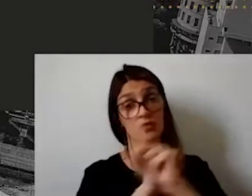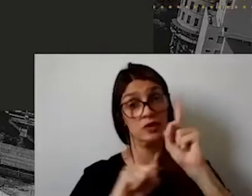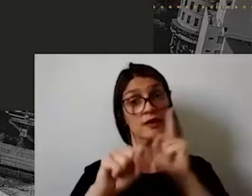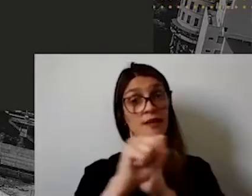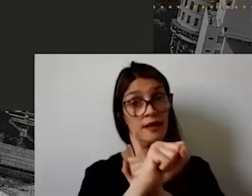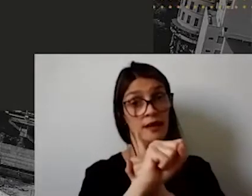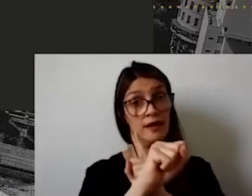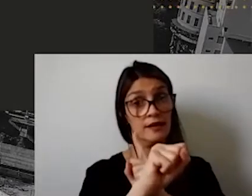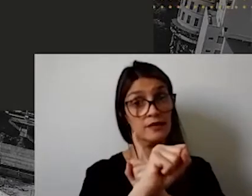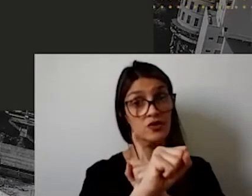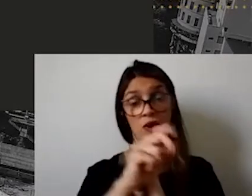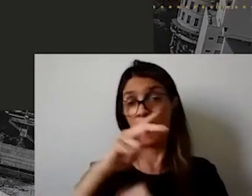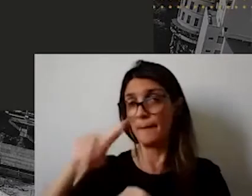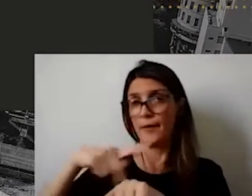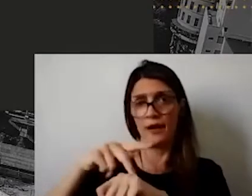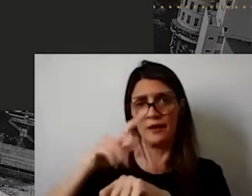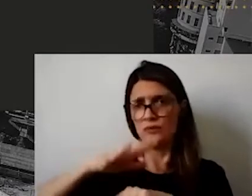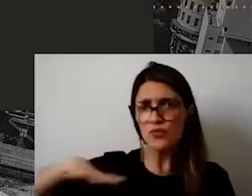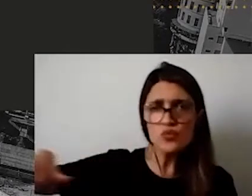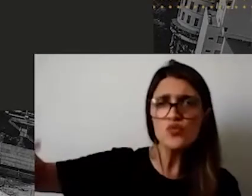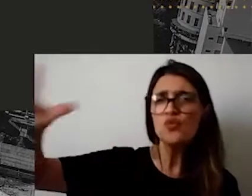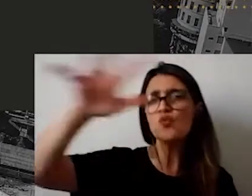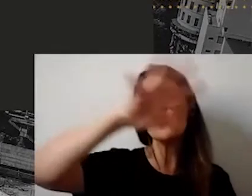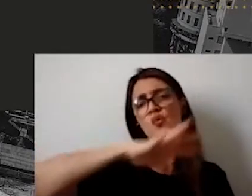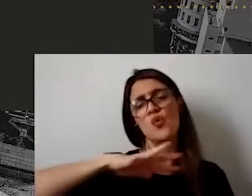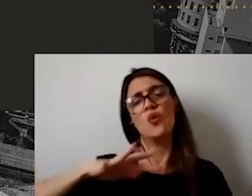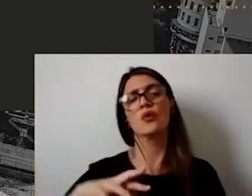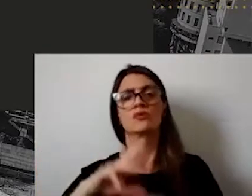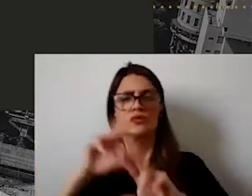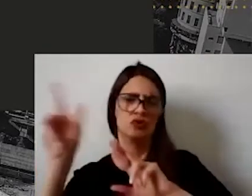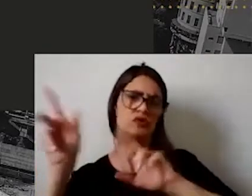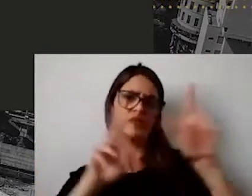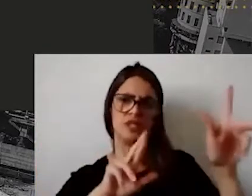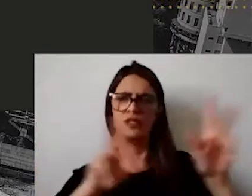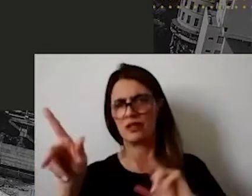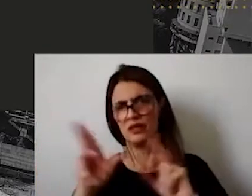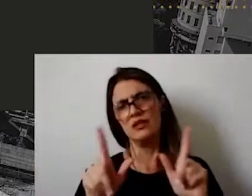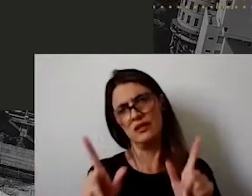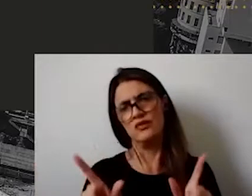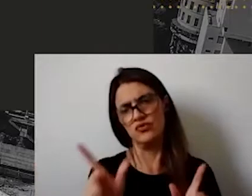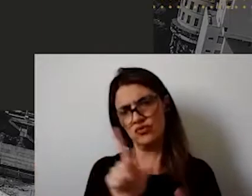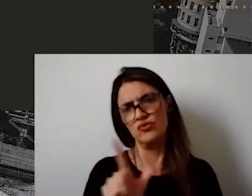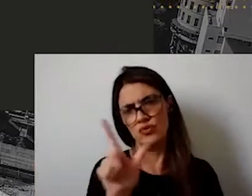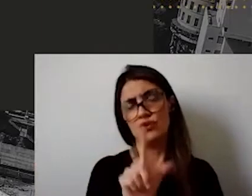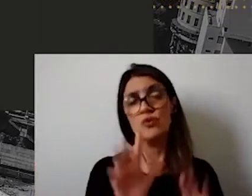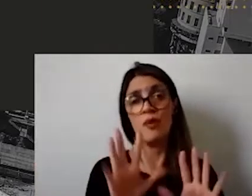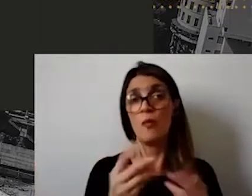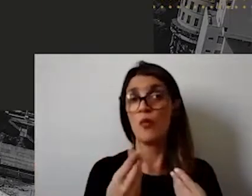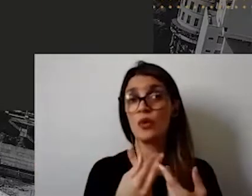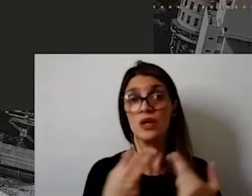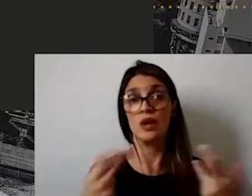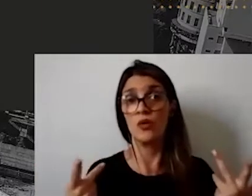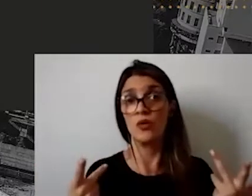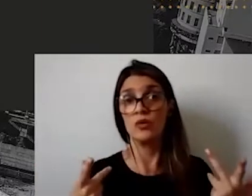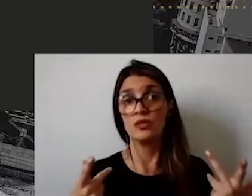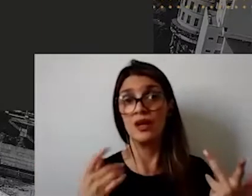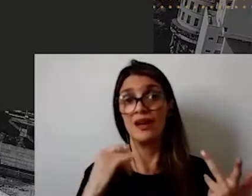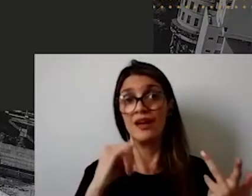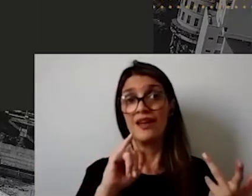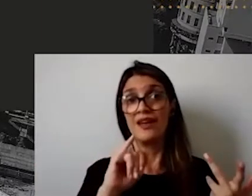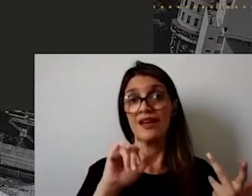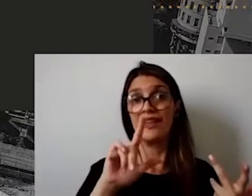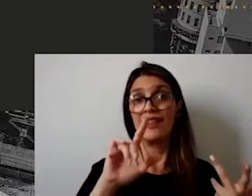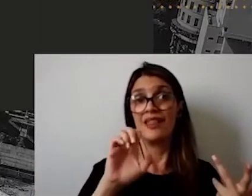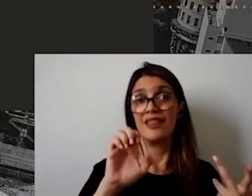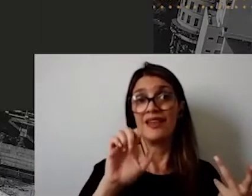os países. E, obviamente, em diferentes escalas, umas maiores, outras menores, mas tem muita coisa legal. E da mesma forma como na região metropolitana